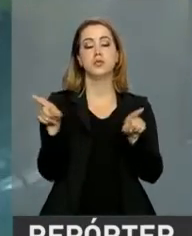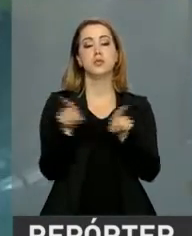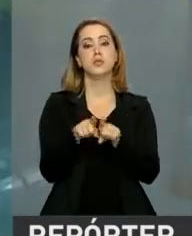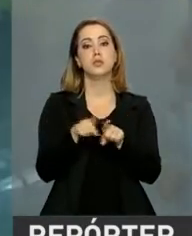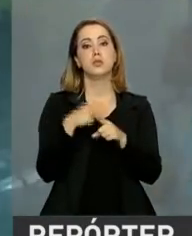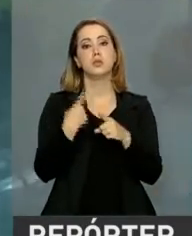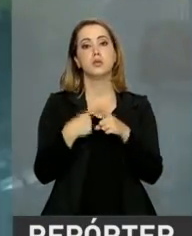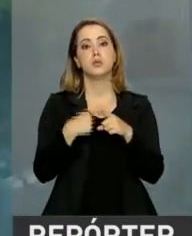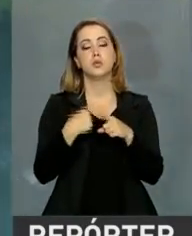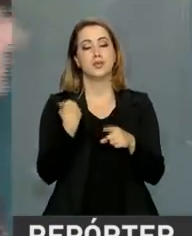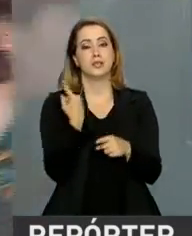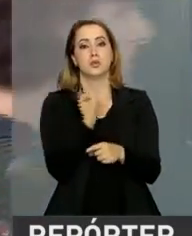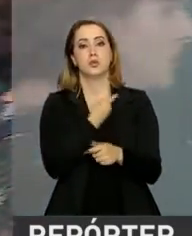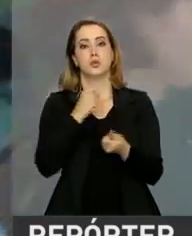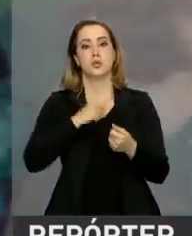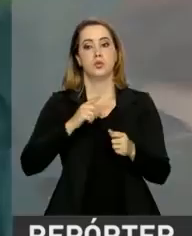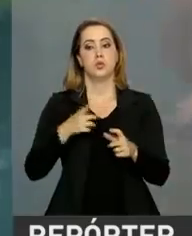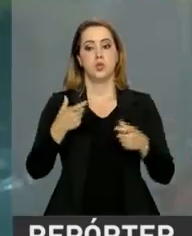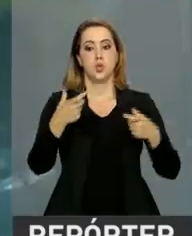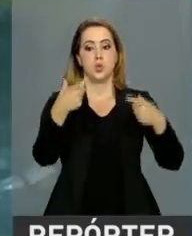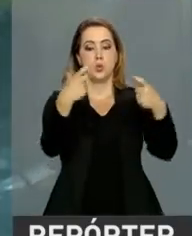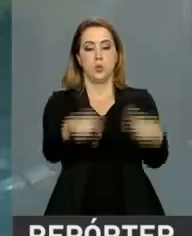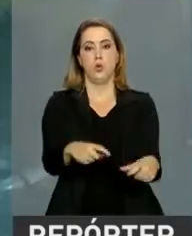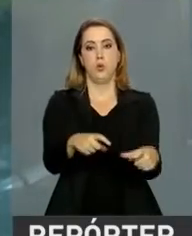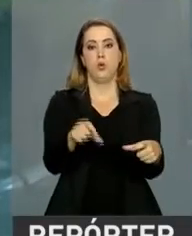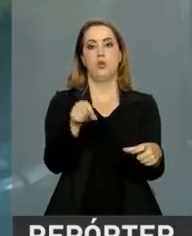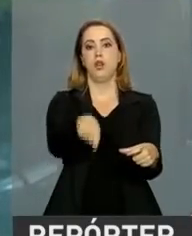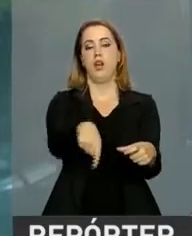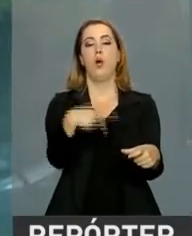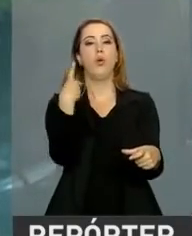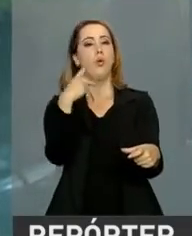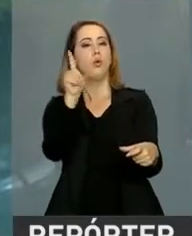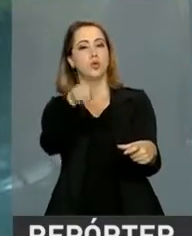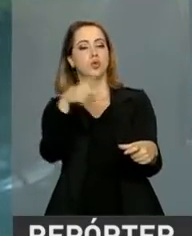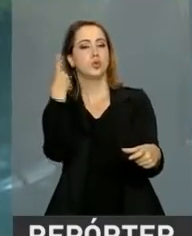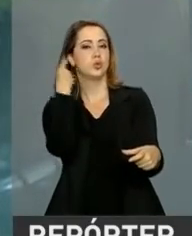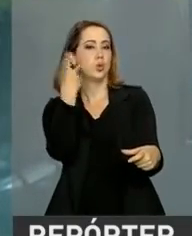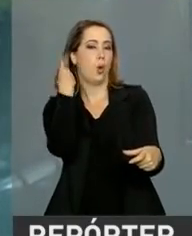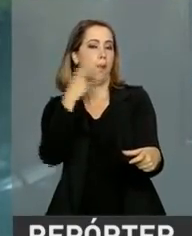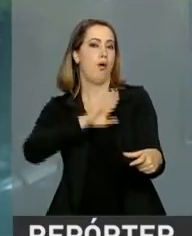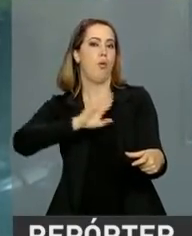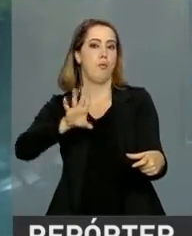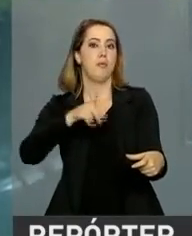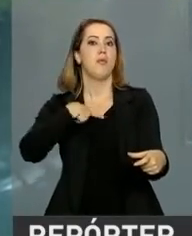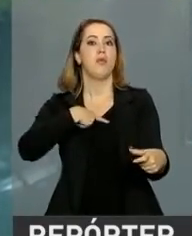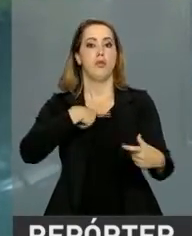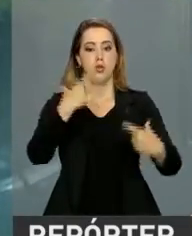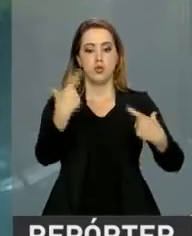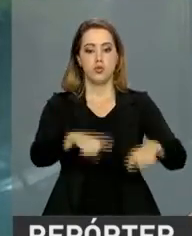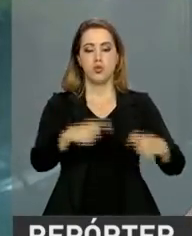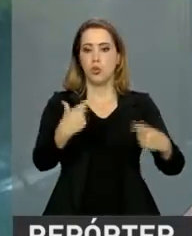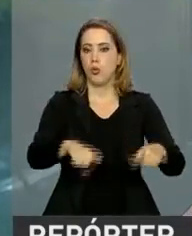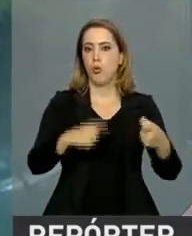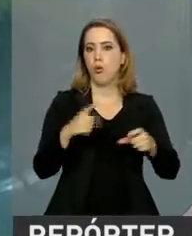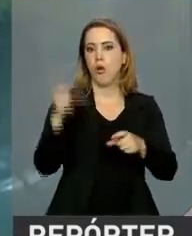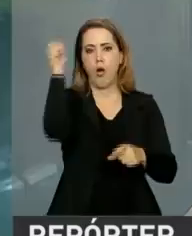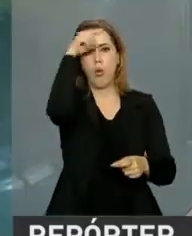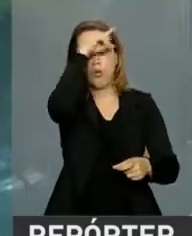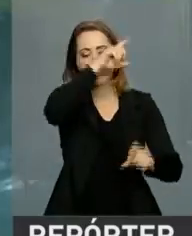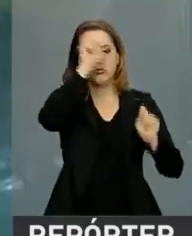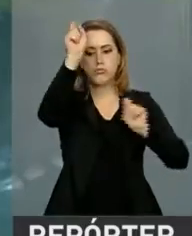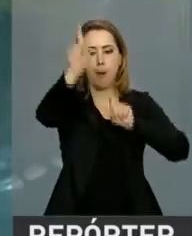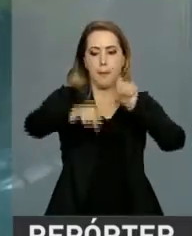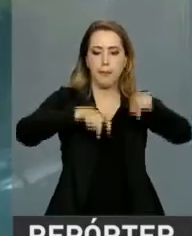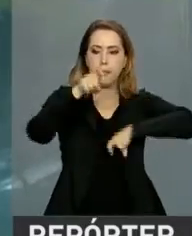cinturão tropical do globo onde naturalmente as condições mais desafiadoras para a agricultura é